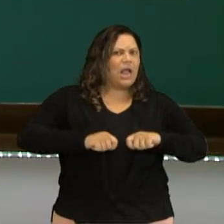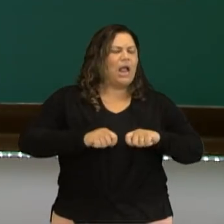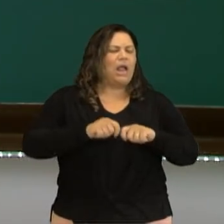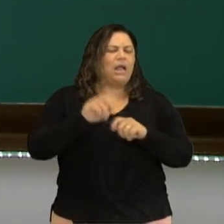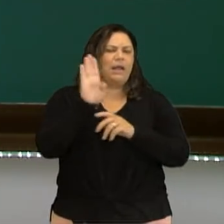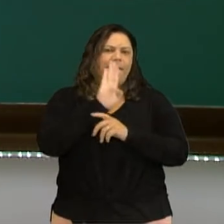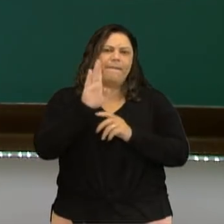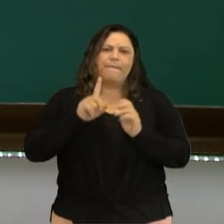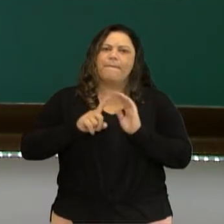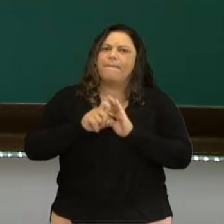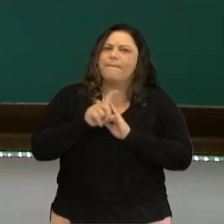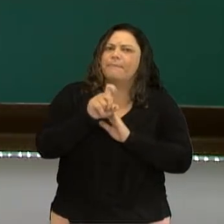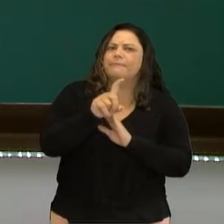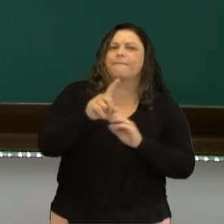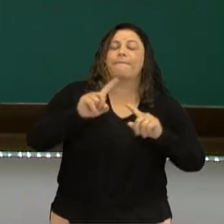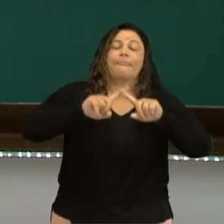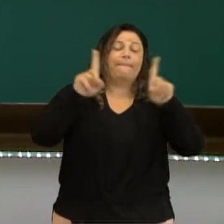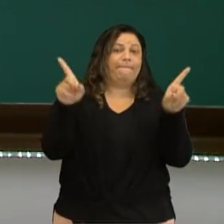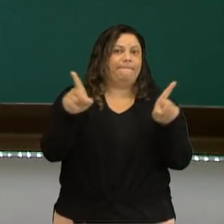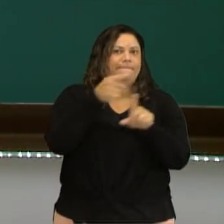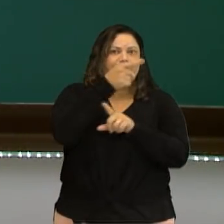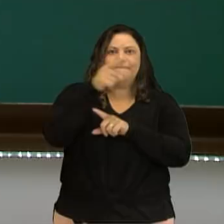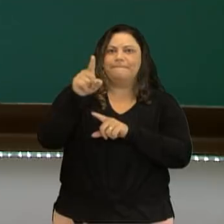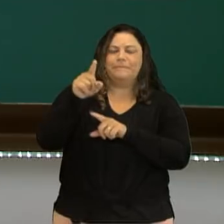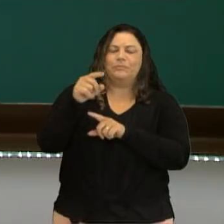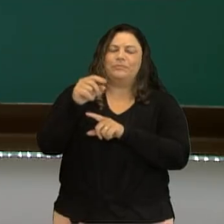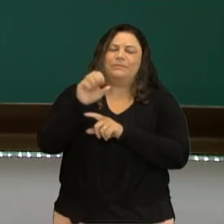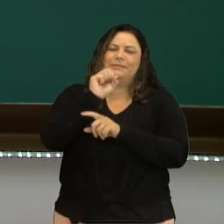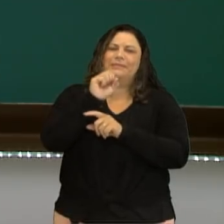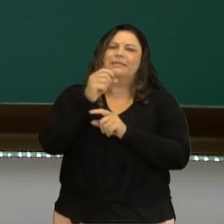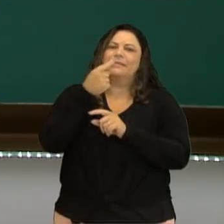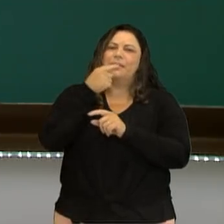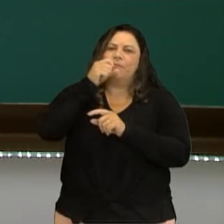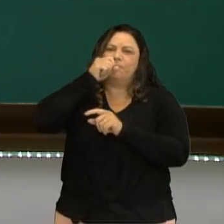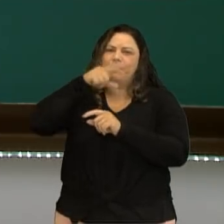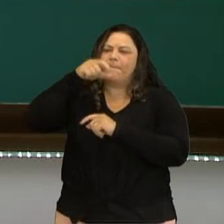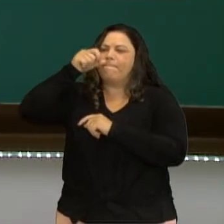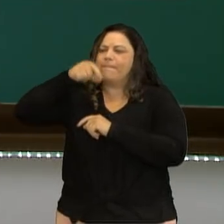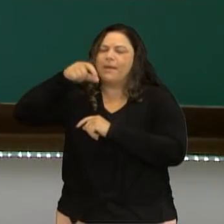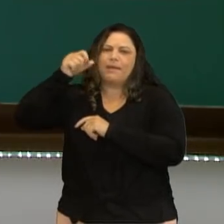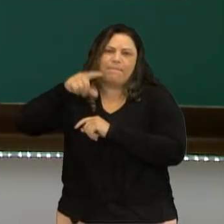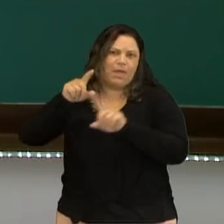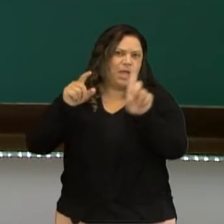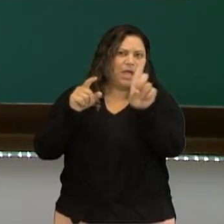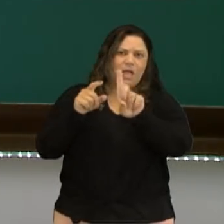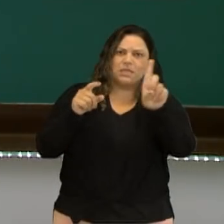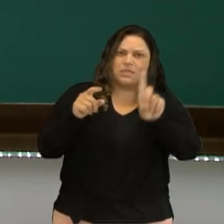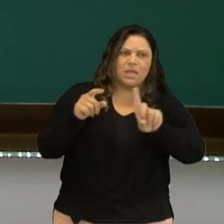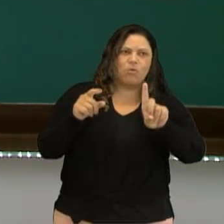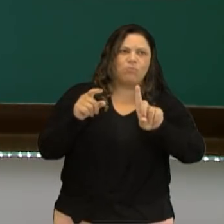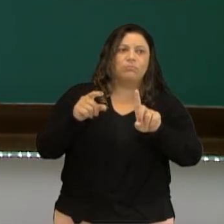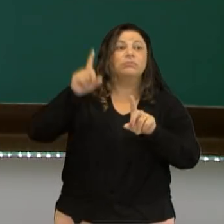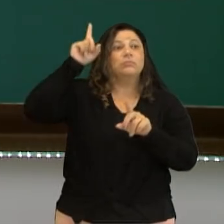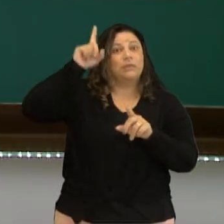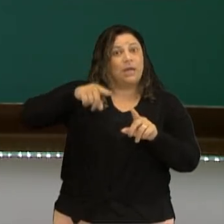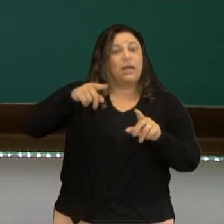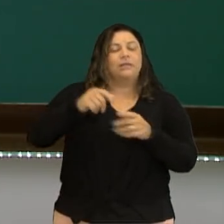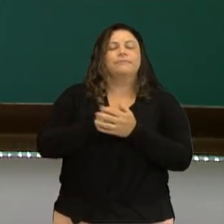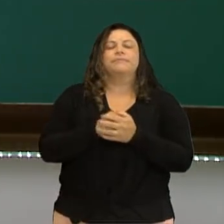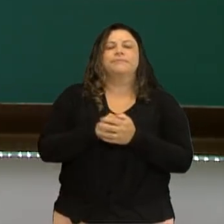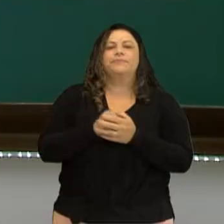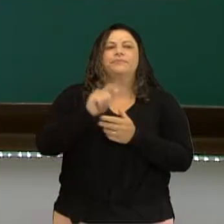bactéria, mas não está associada às gotículas, como estava naquela questão. É causada por uma bactéria